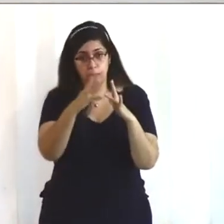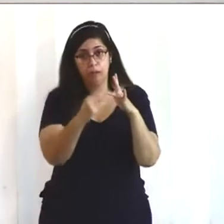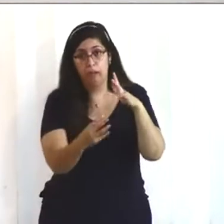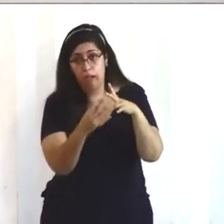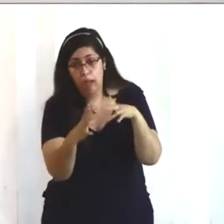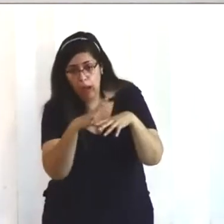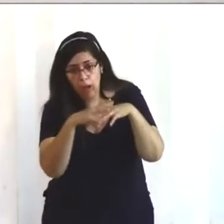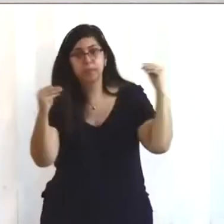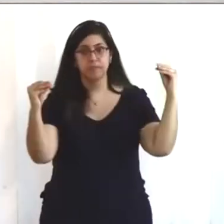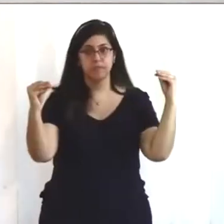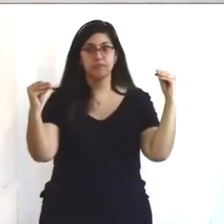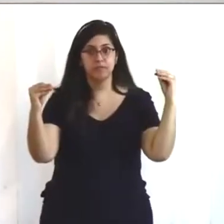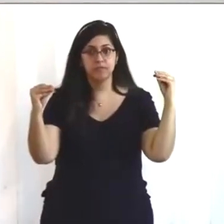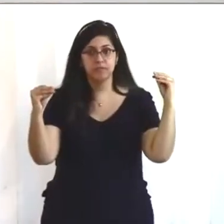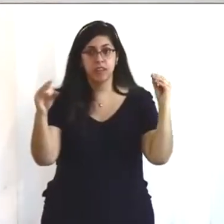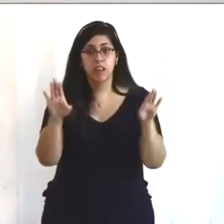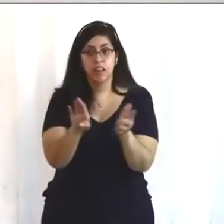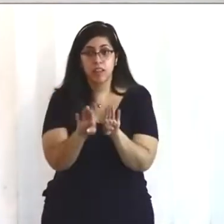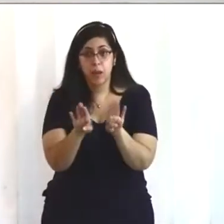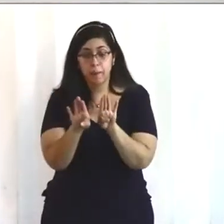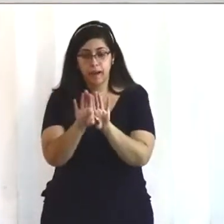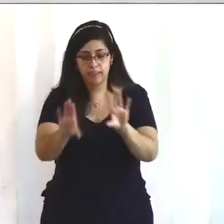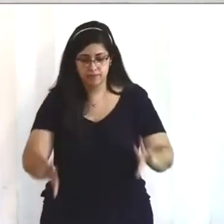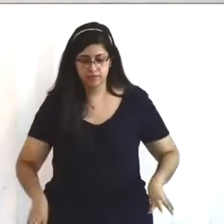de um paralítico,